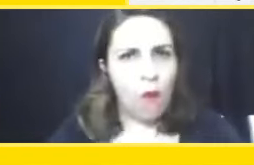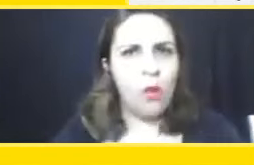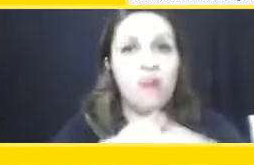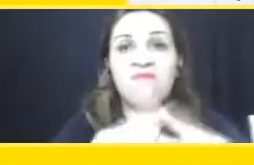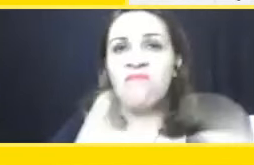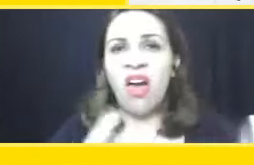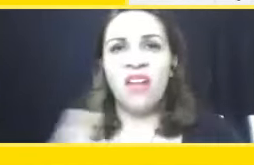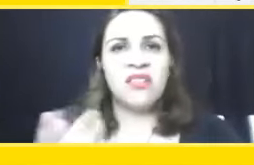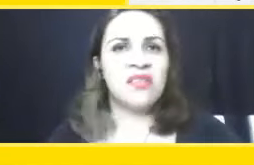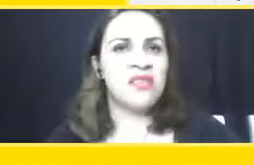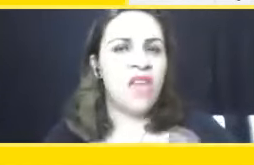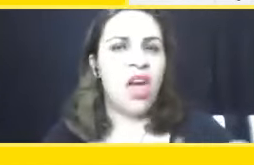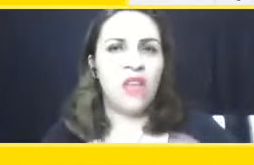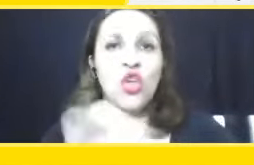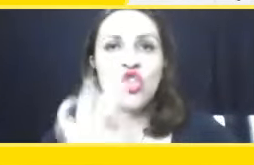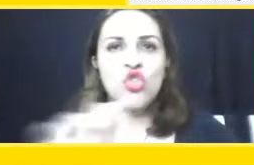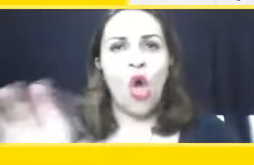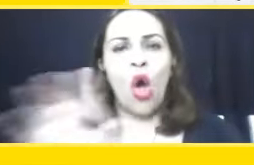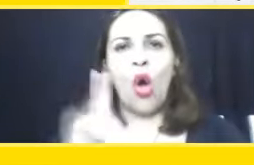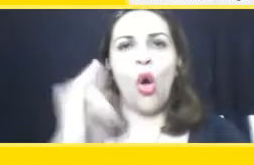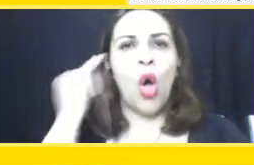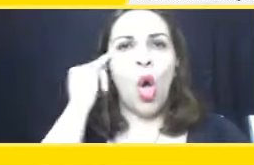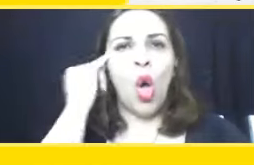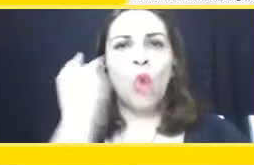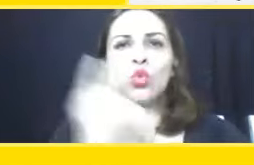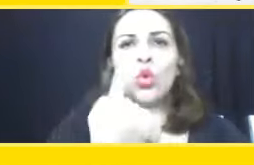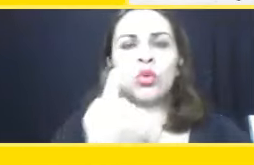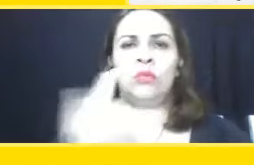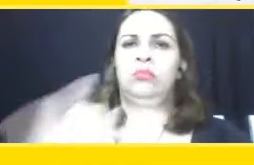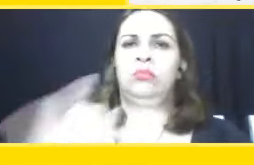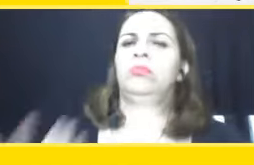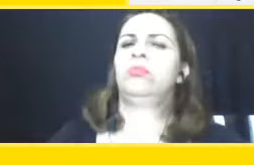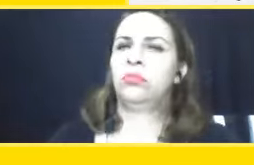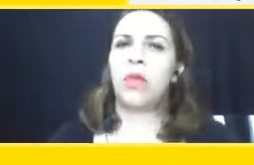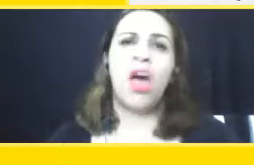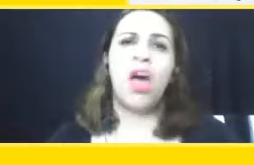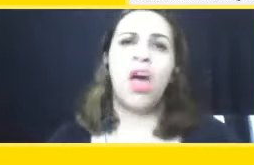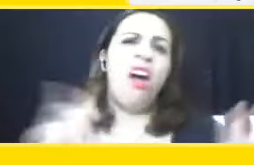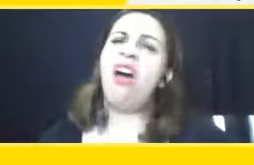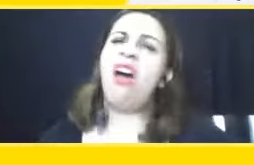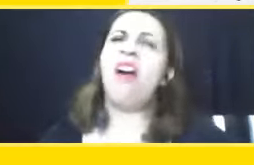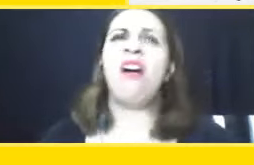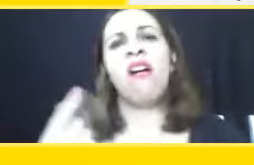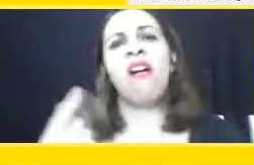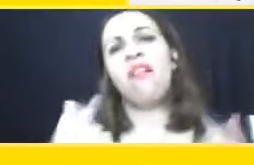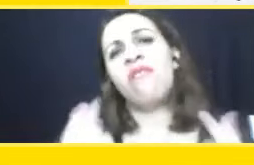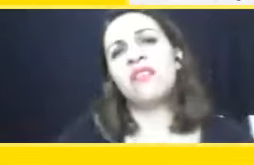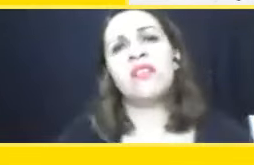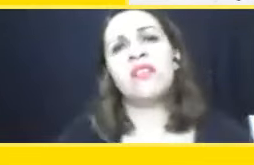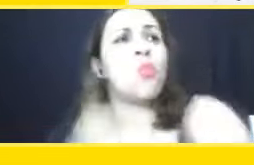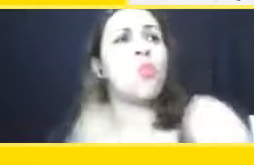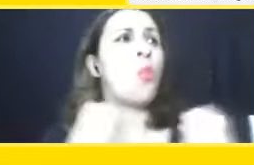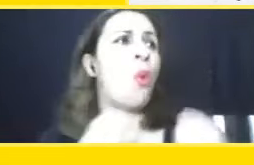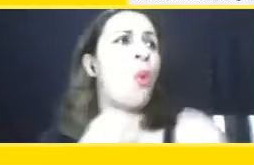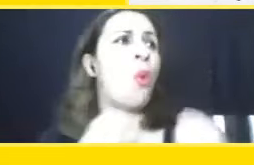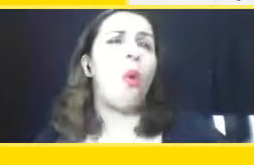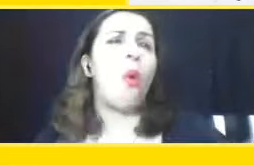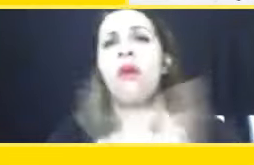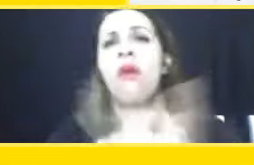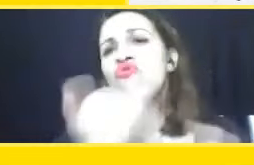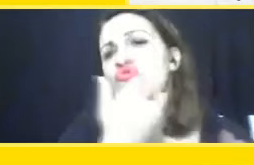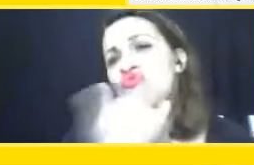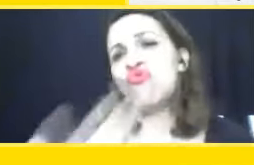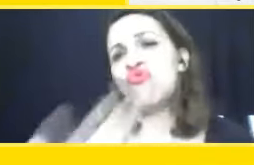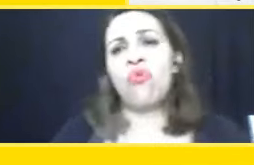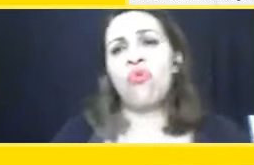Então eles assumiram o compromisso e depois recuaram dizendo que não tinham como fazer, porque a legislação